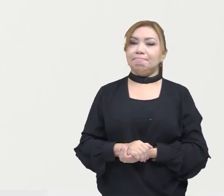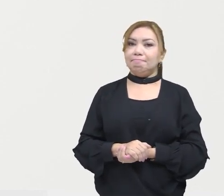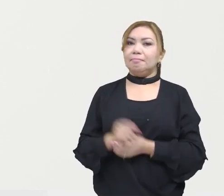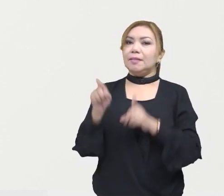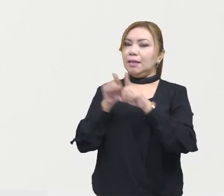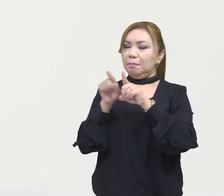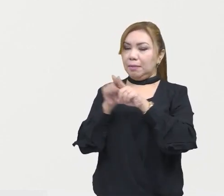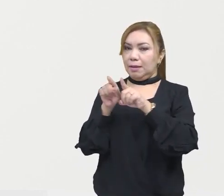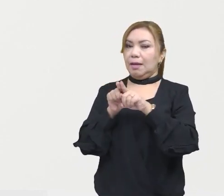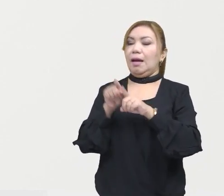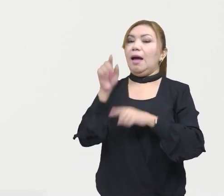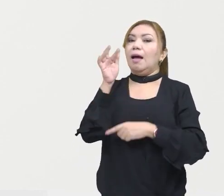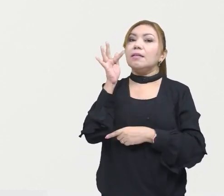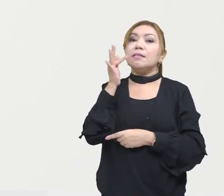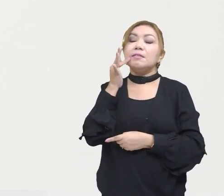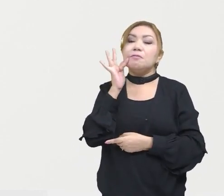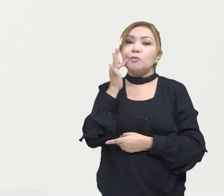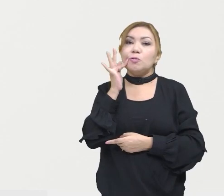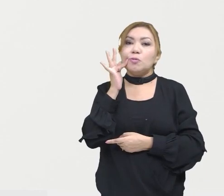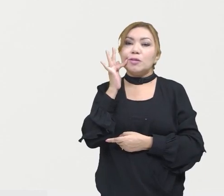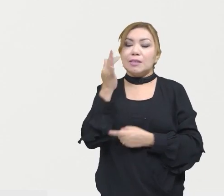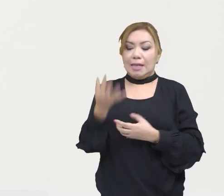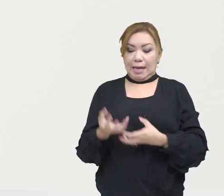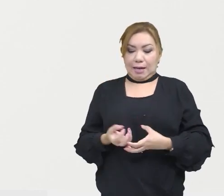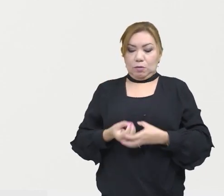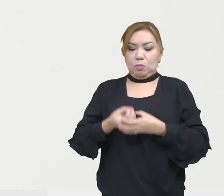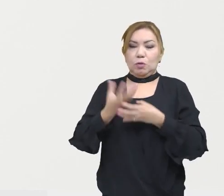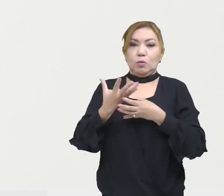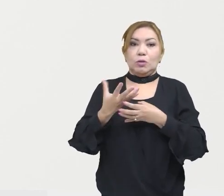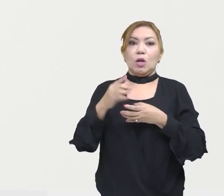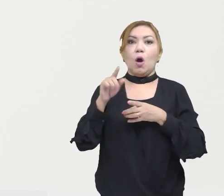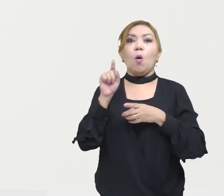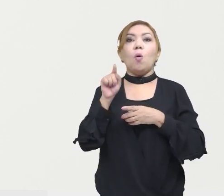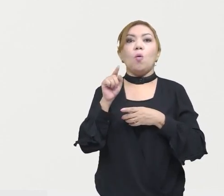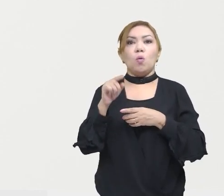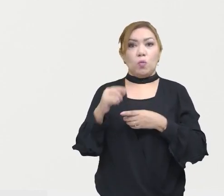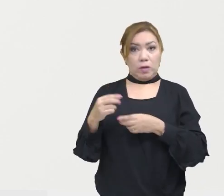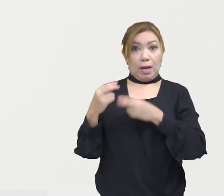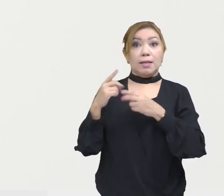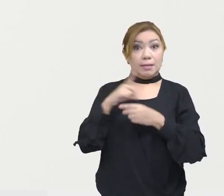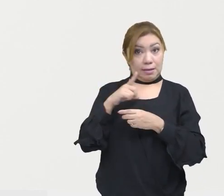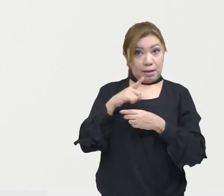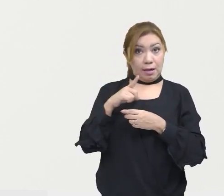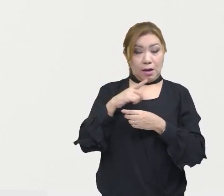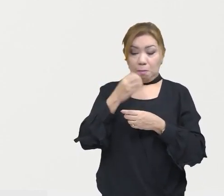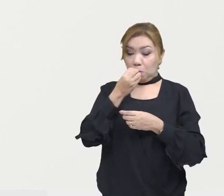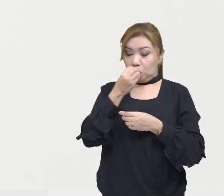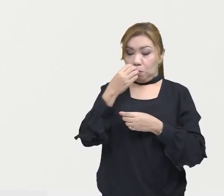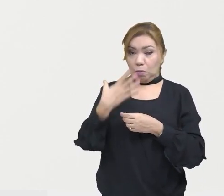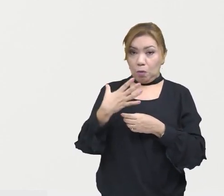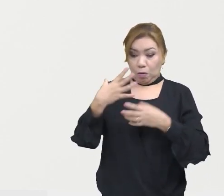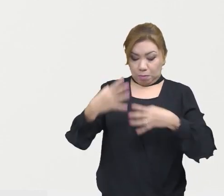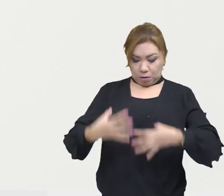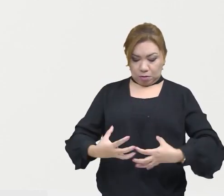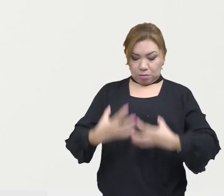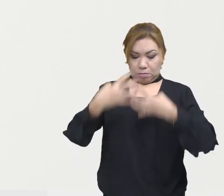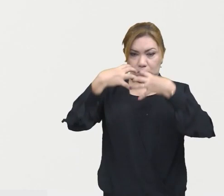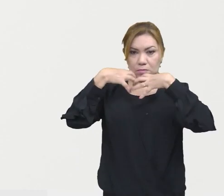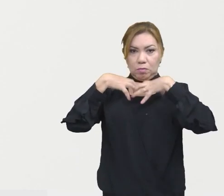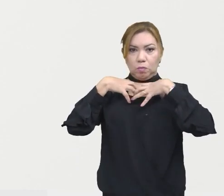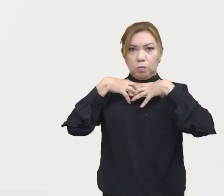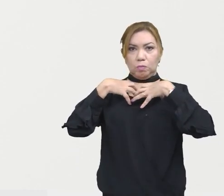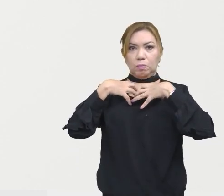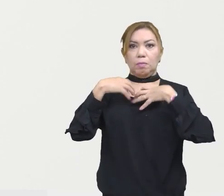são, vamos ver as vitaminas. Elas são responsáveis pelo fortalecimento do sistema